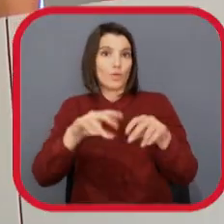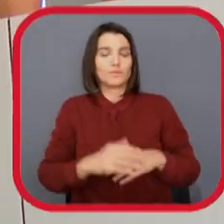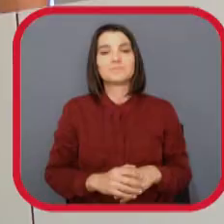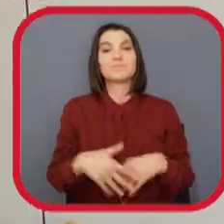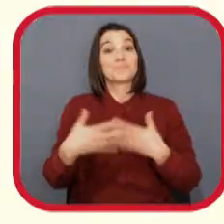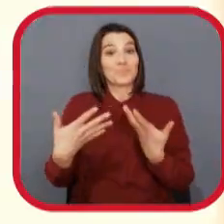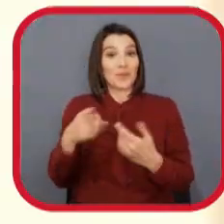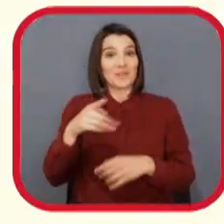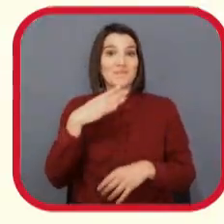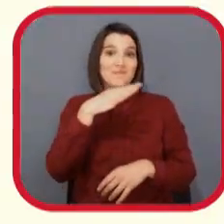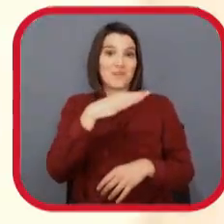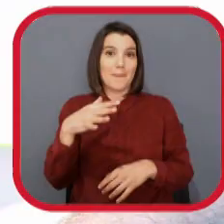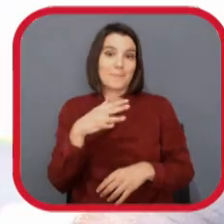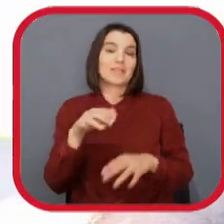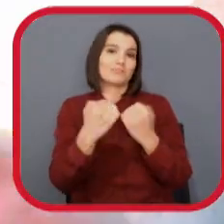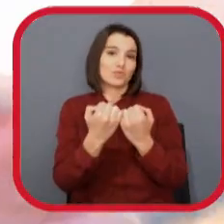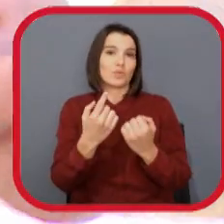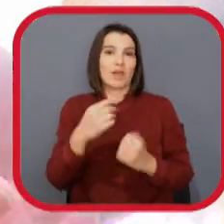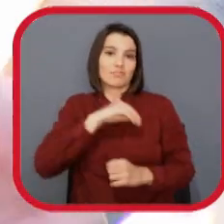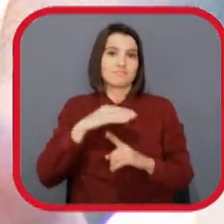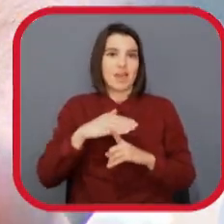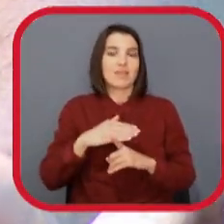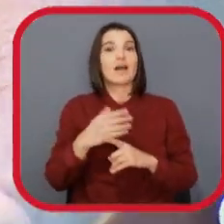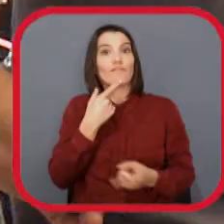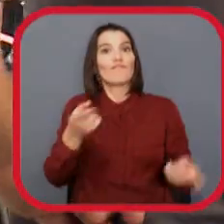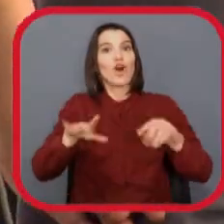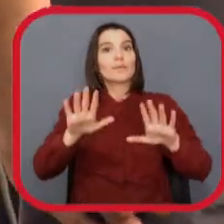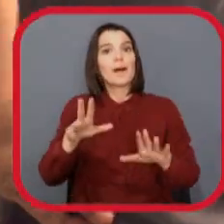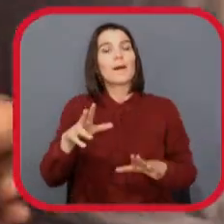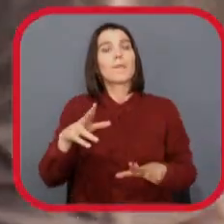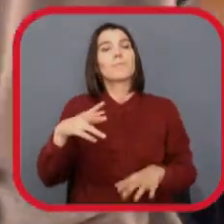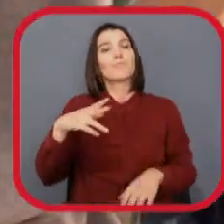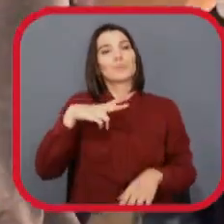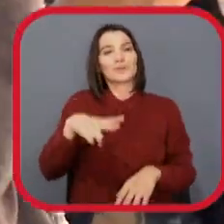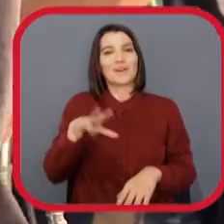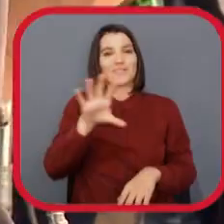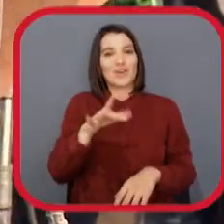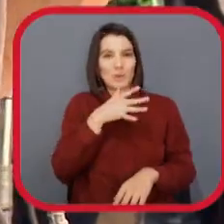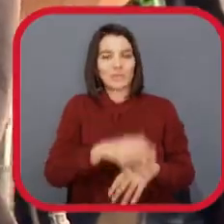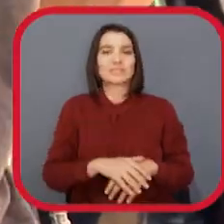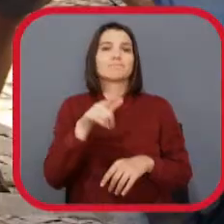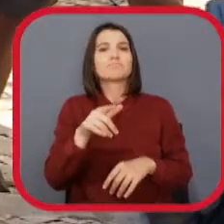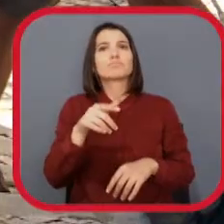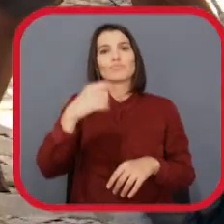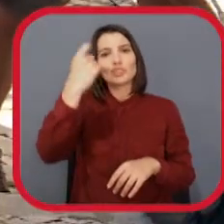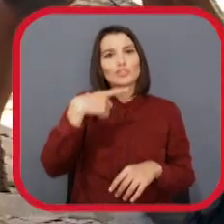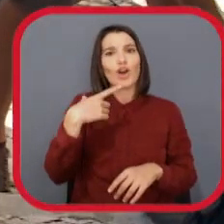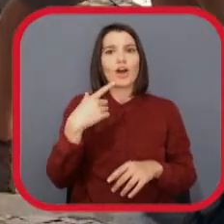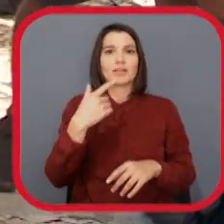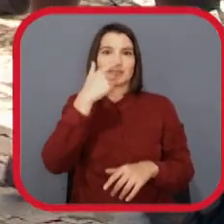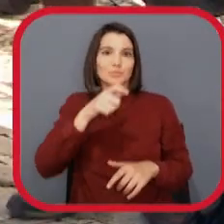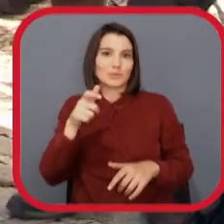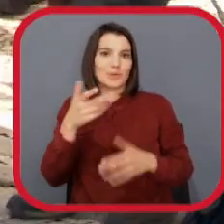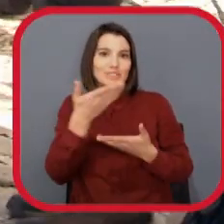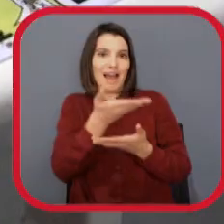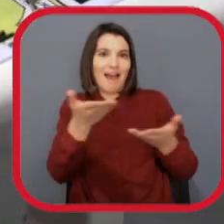Hoje, a família de classe média volta, mas num Portugal a cores. Através do olhar e das histórias contadas por quem está por detrás